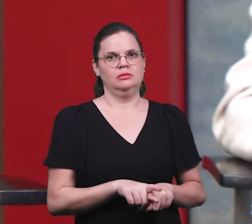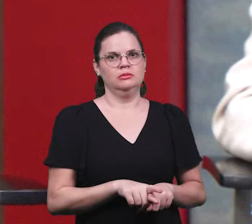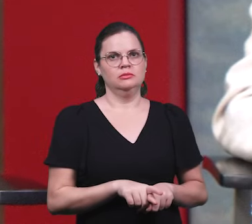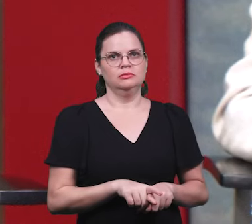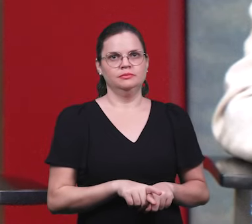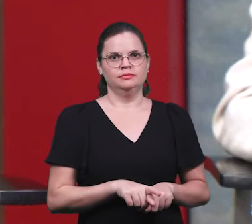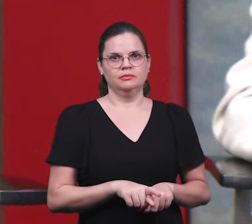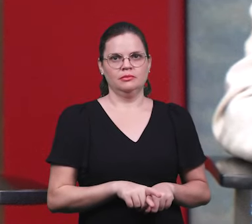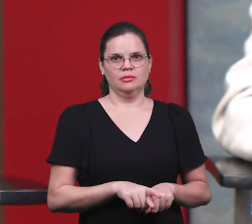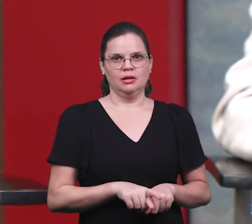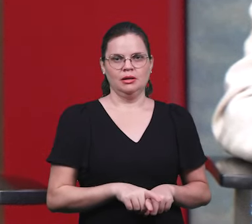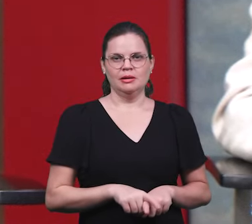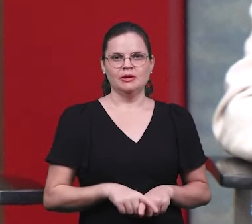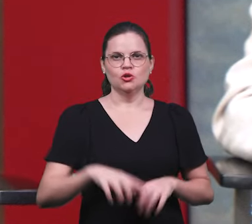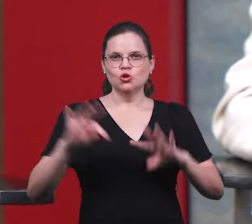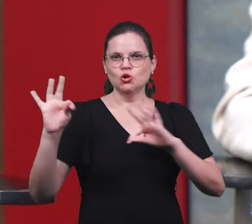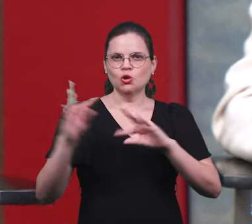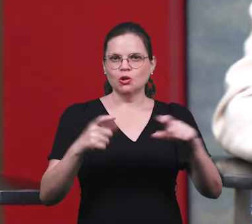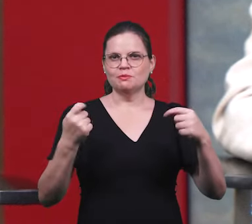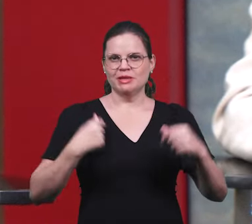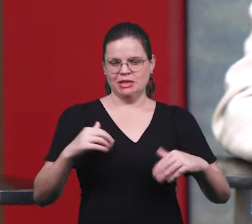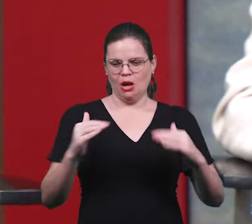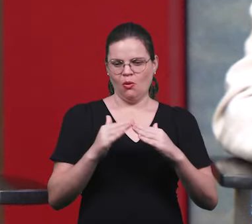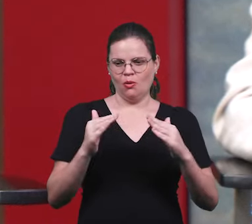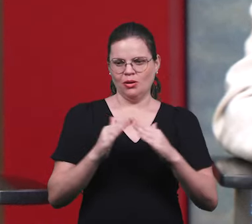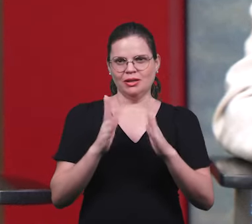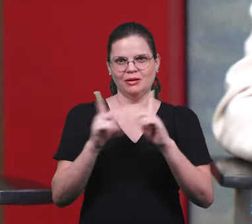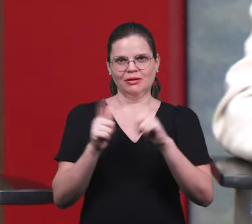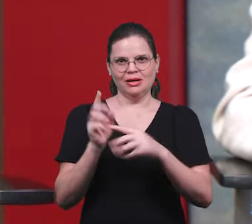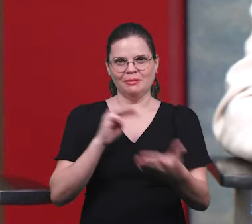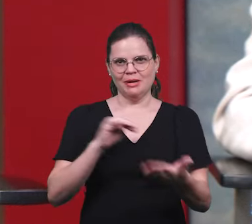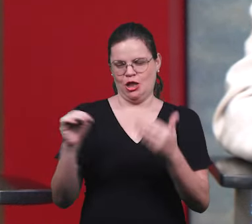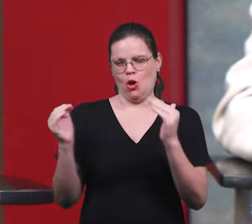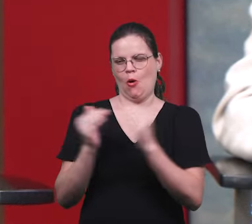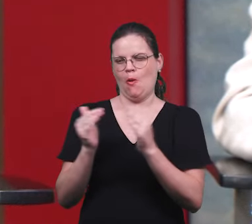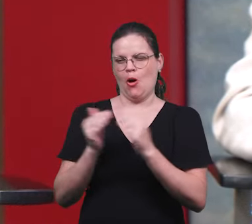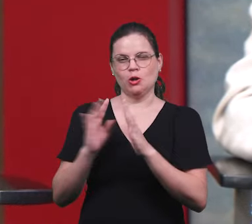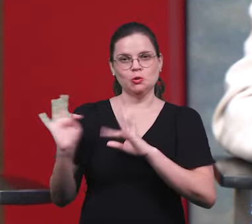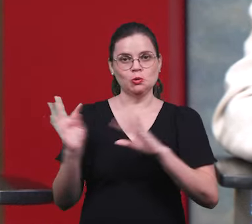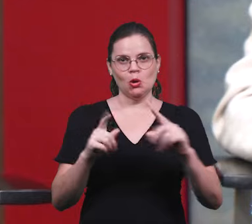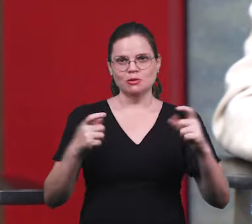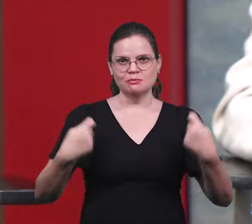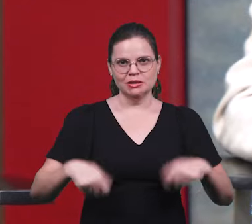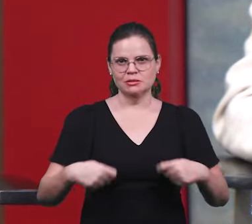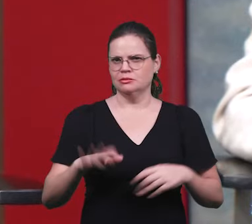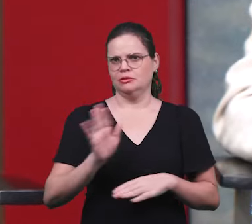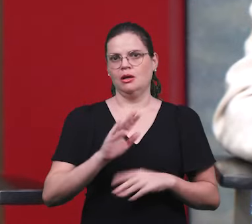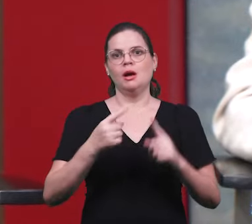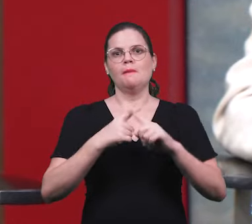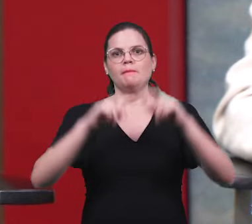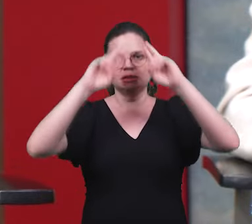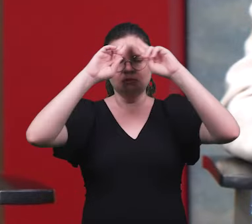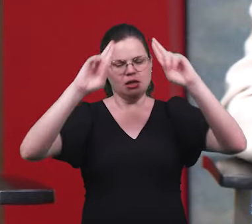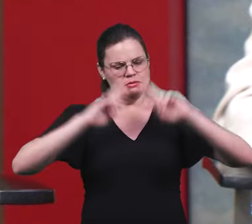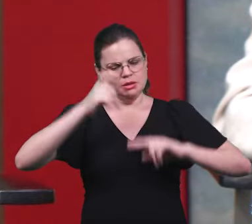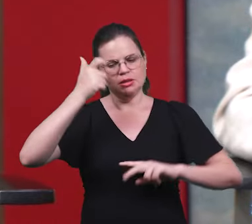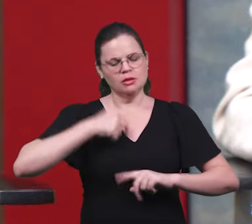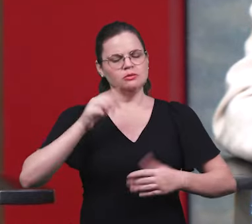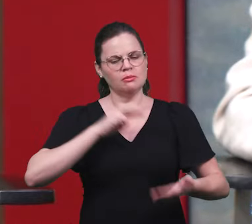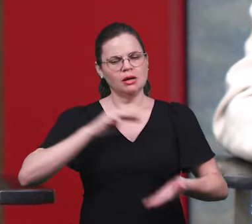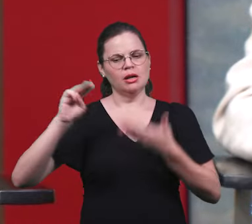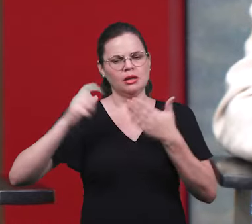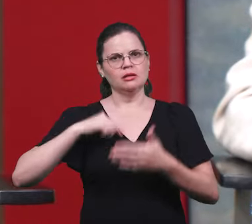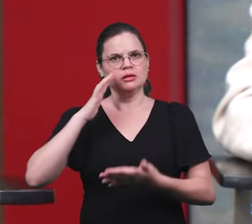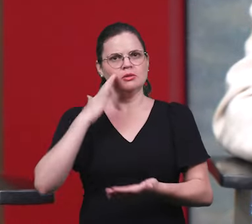é obrigado a concordar com a igreja Maranata. Ninguém é obrigado. Mas a pessoa tem o dever de me respeitar como Maranata, aquilo